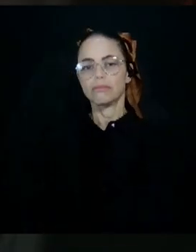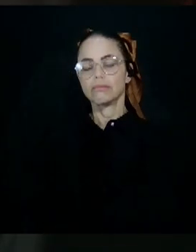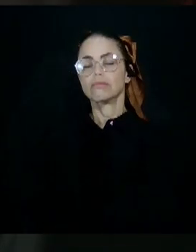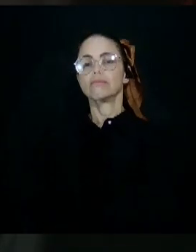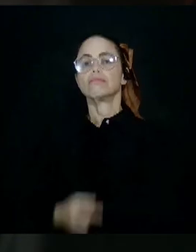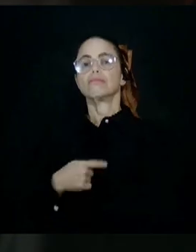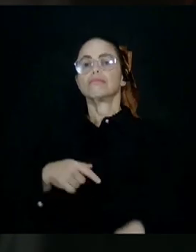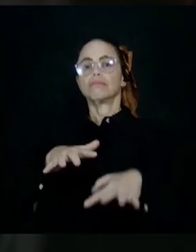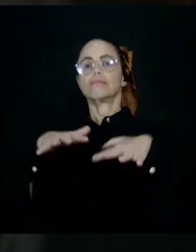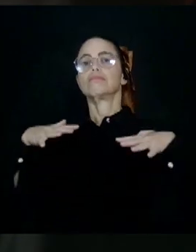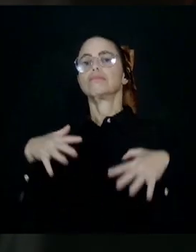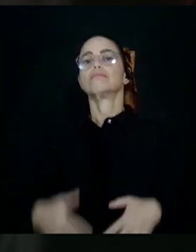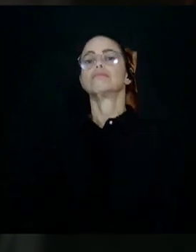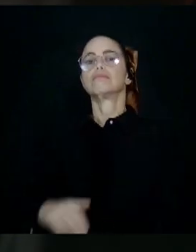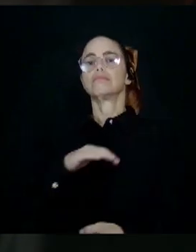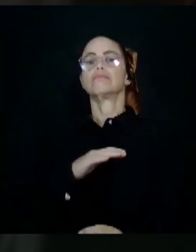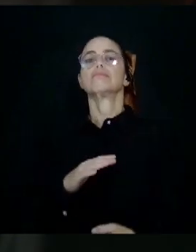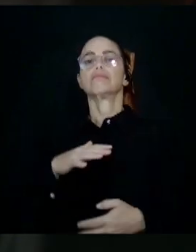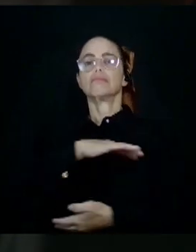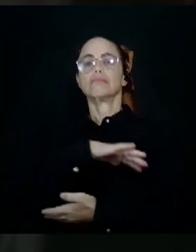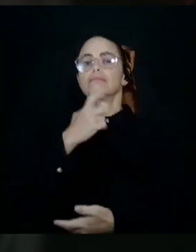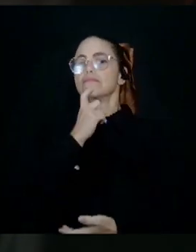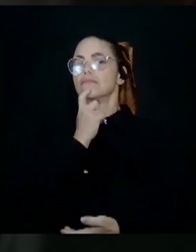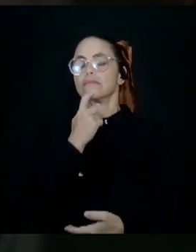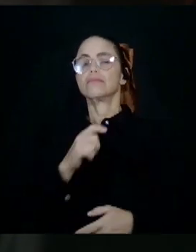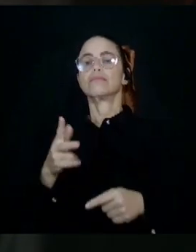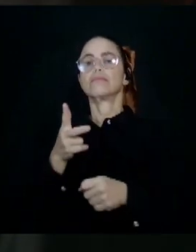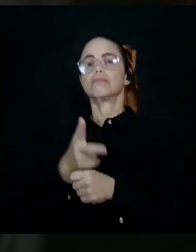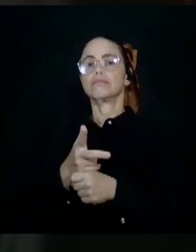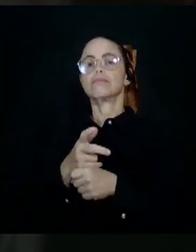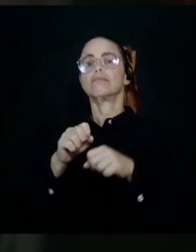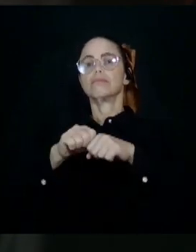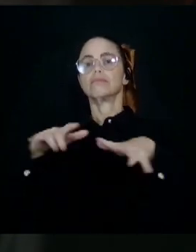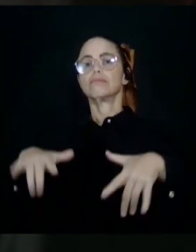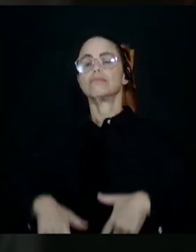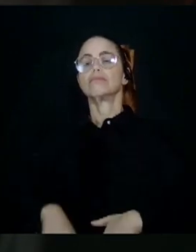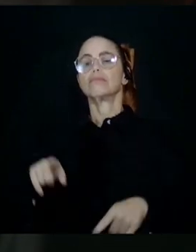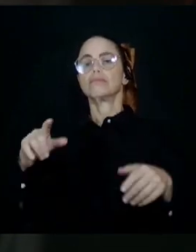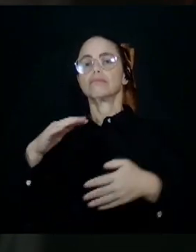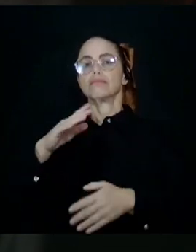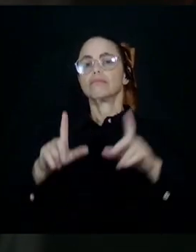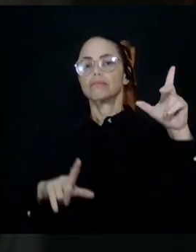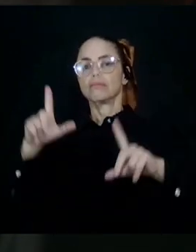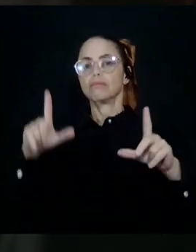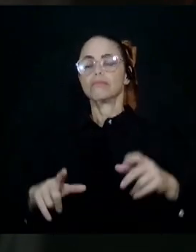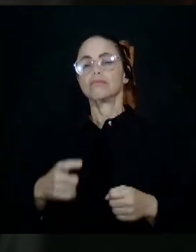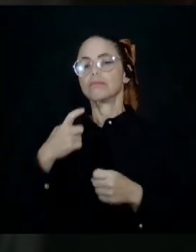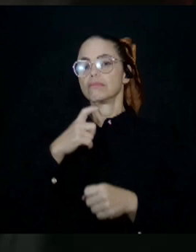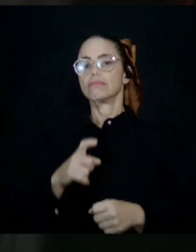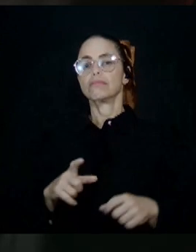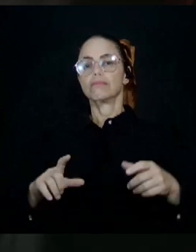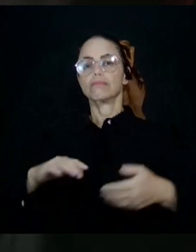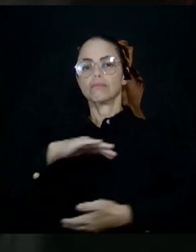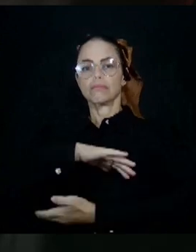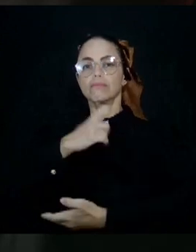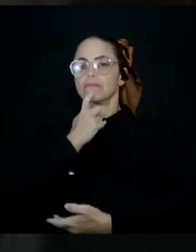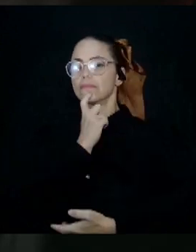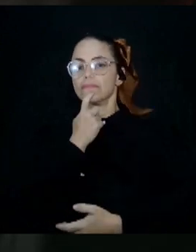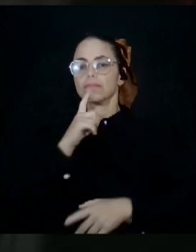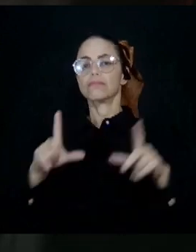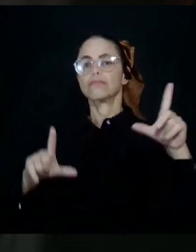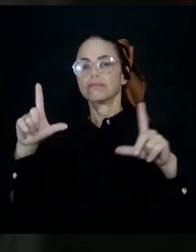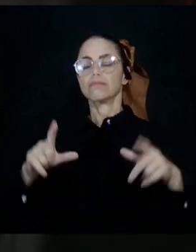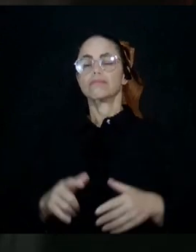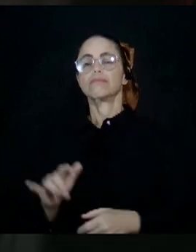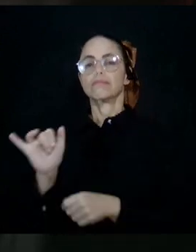para participar, tem transmissão pela TV Câmara e também pelo YouTube da TV Câmara Campinas. Olha aí